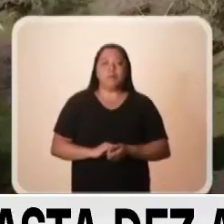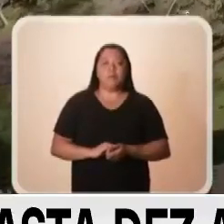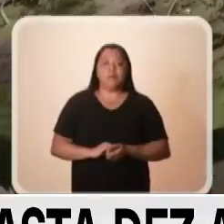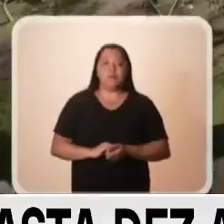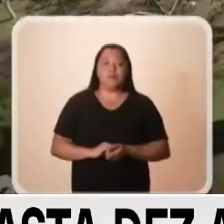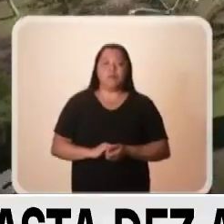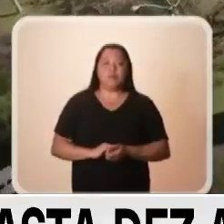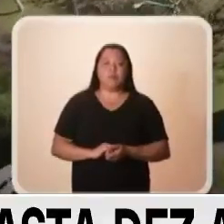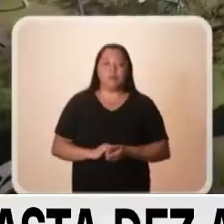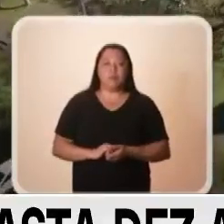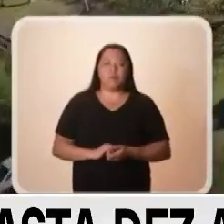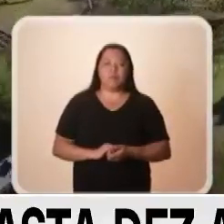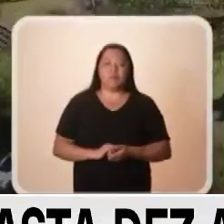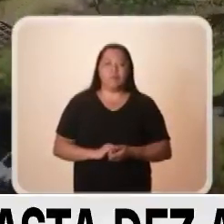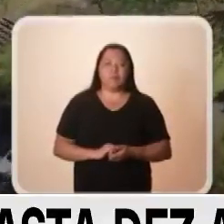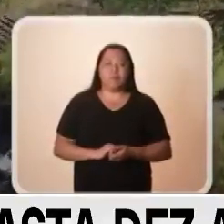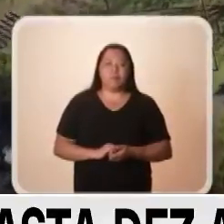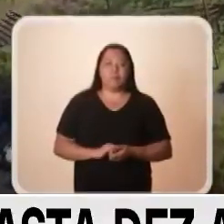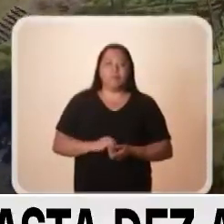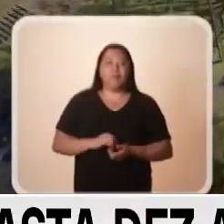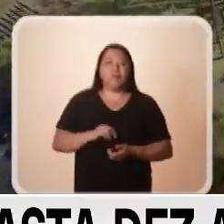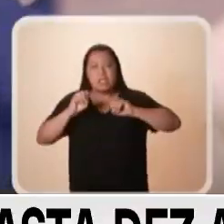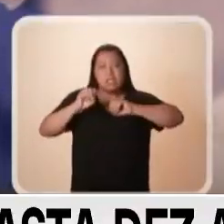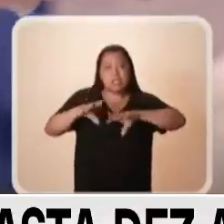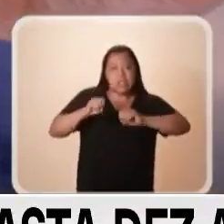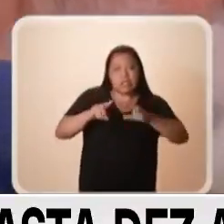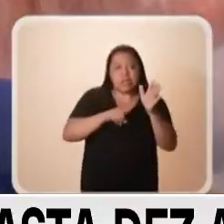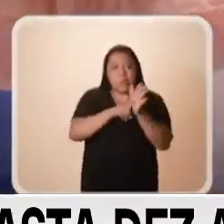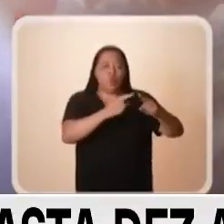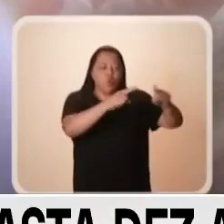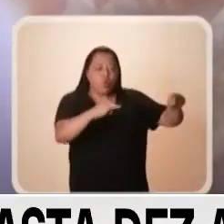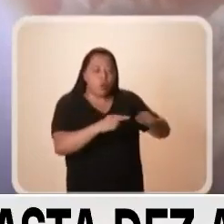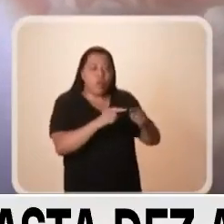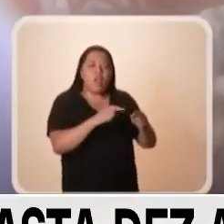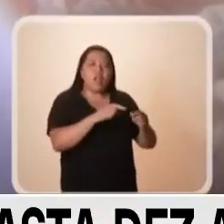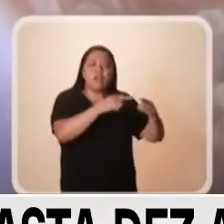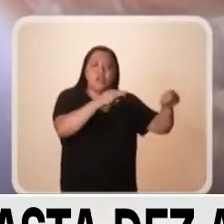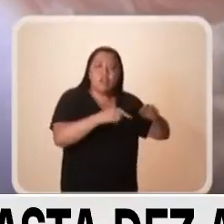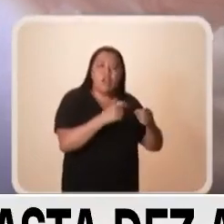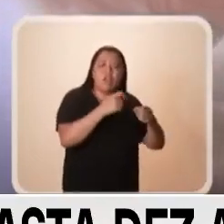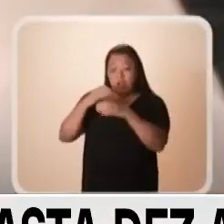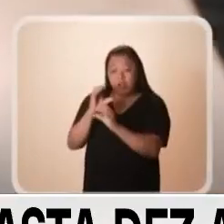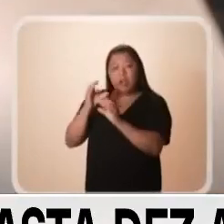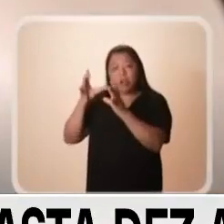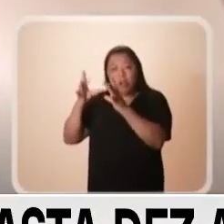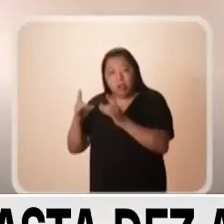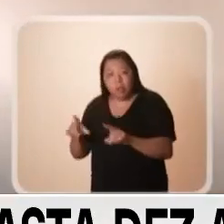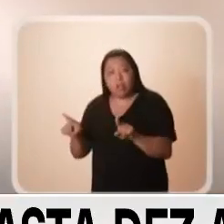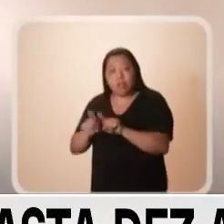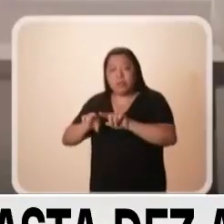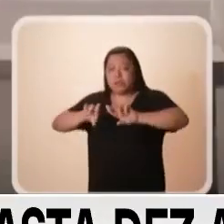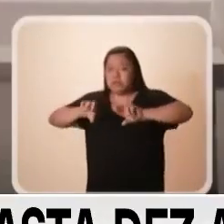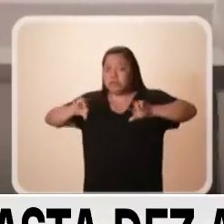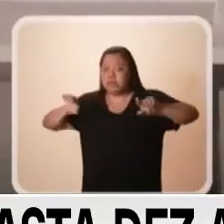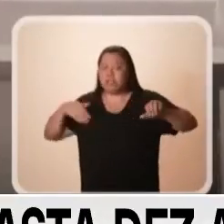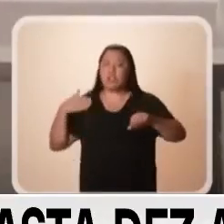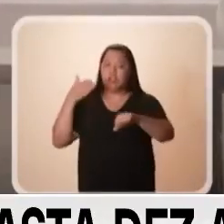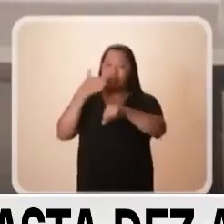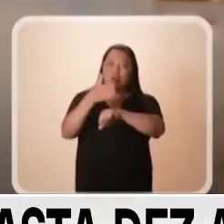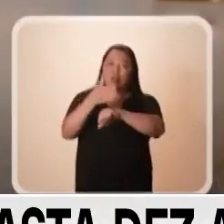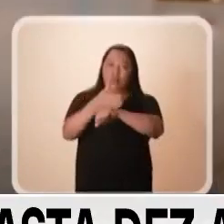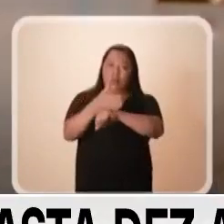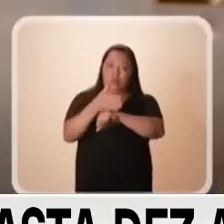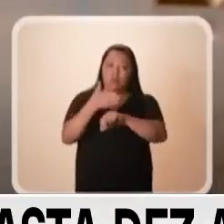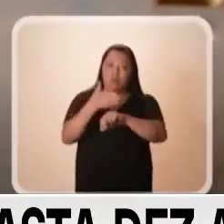disciplinar foi aberta dentro da instituição e essa investigação vai correr sobre sigilo né como objetivo também de proteger a todos